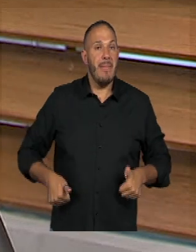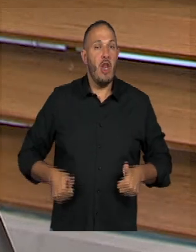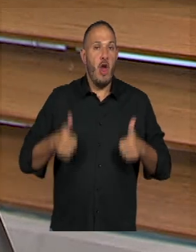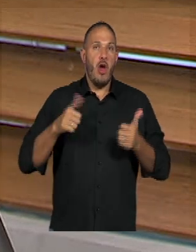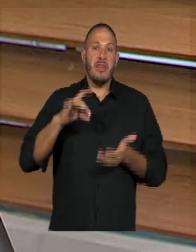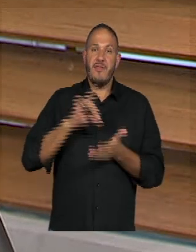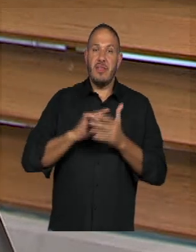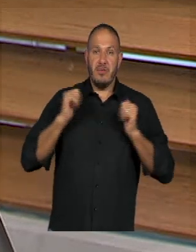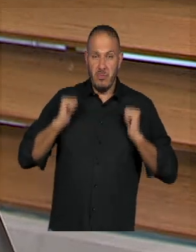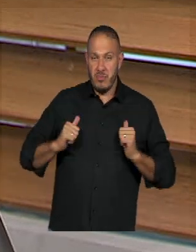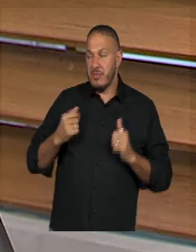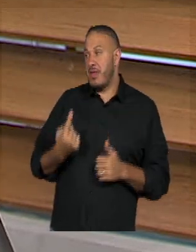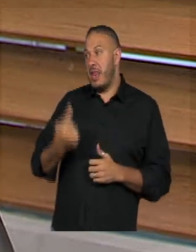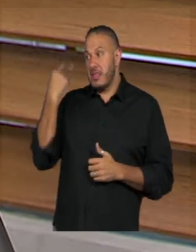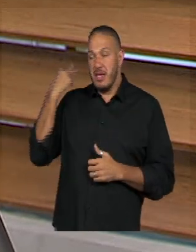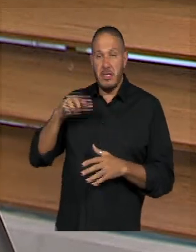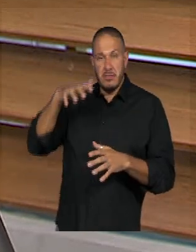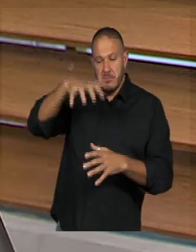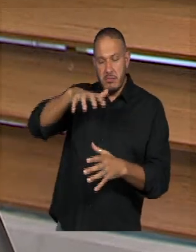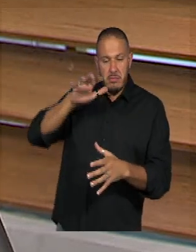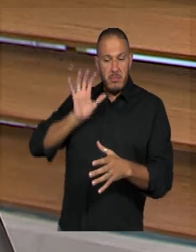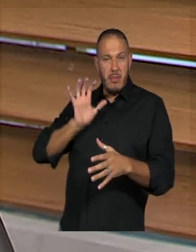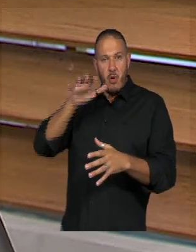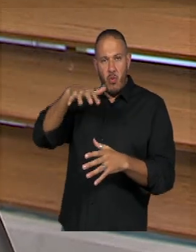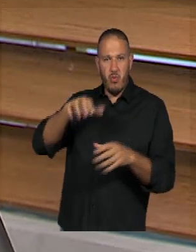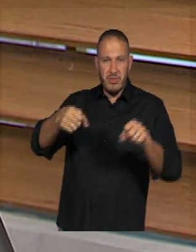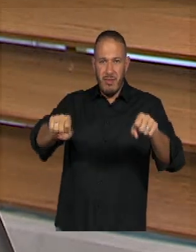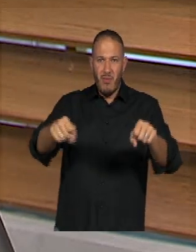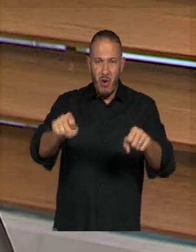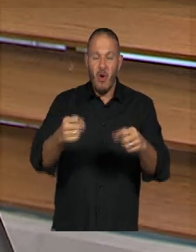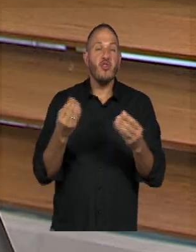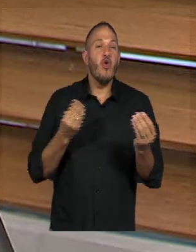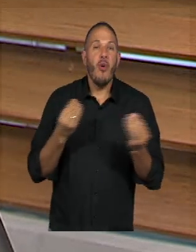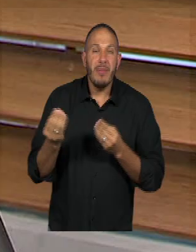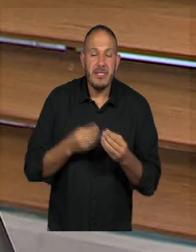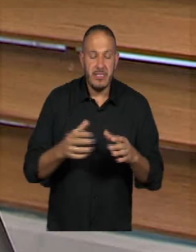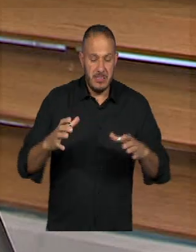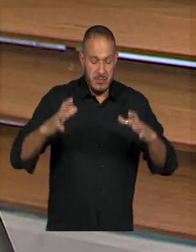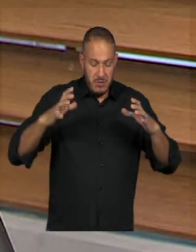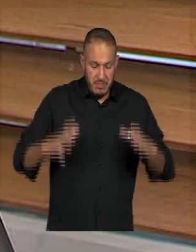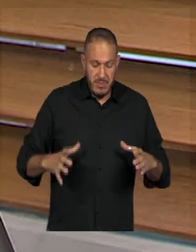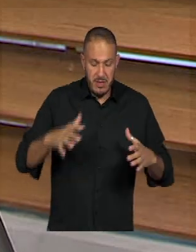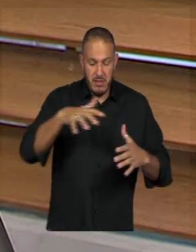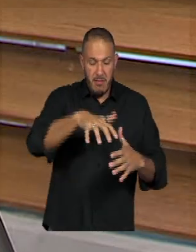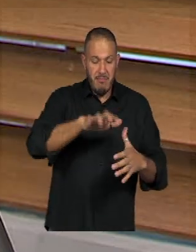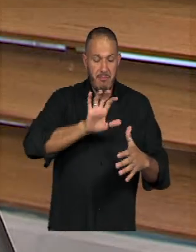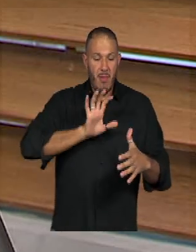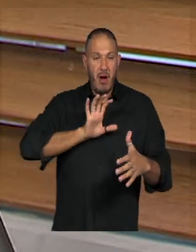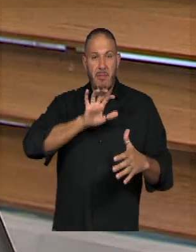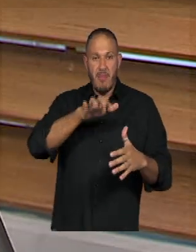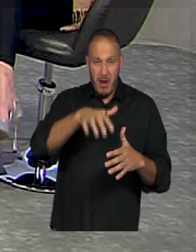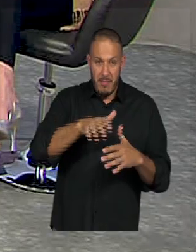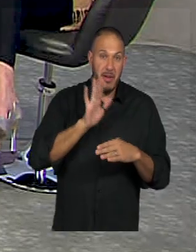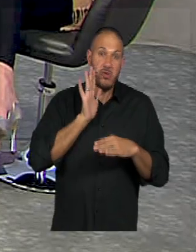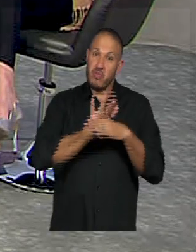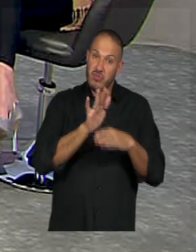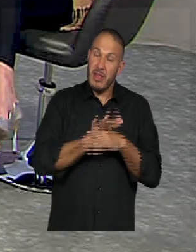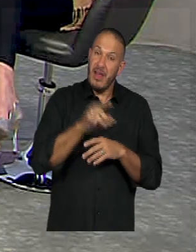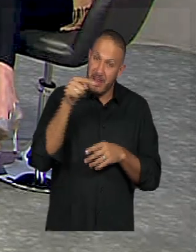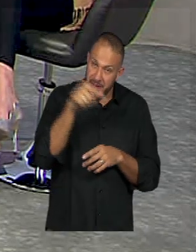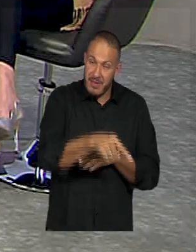mochila, que é um baú. Como seria clopado esse baú na moto, beneficiando